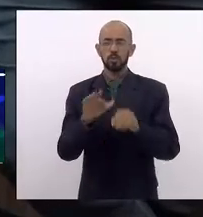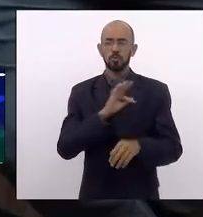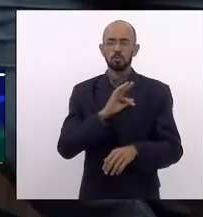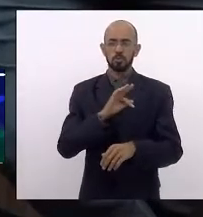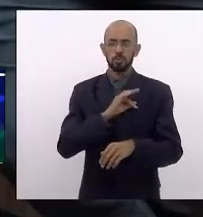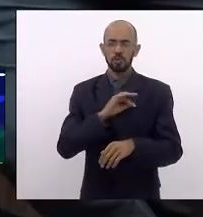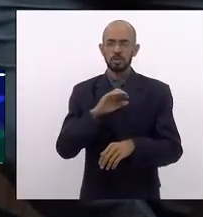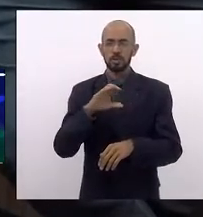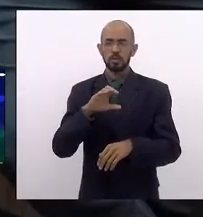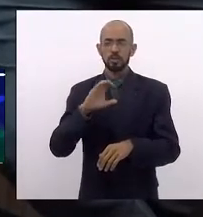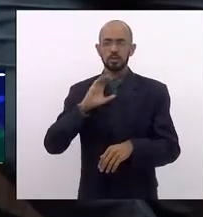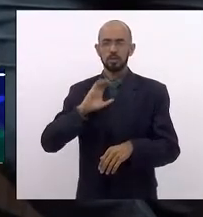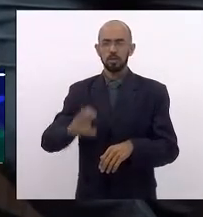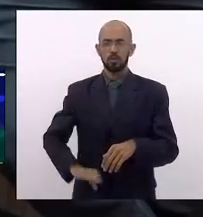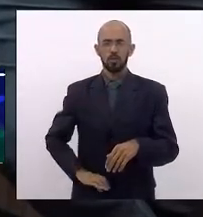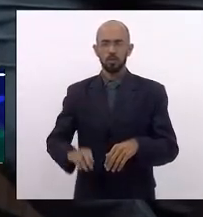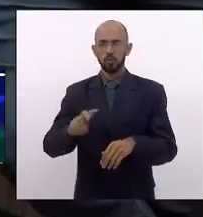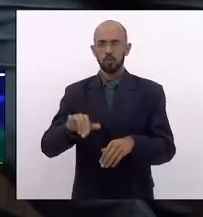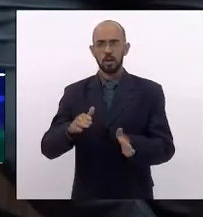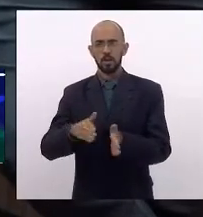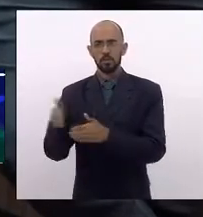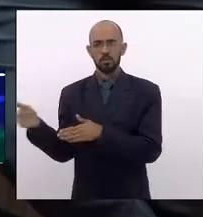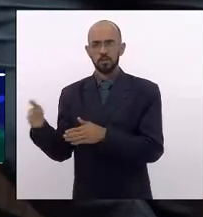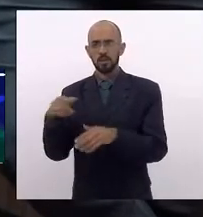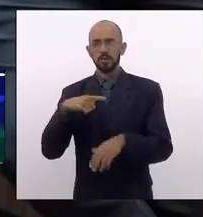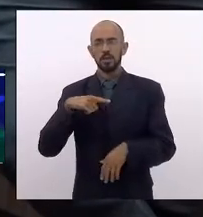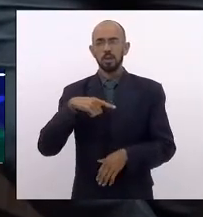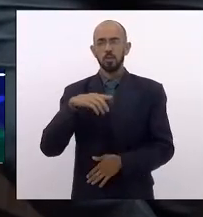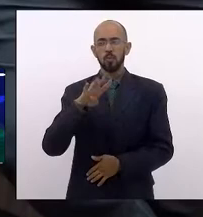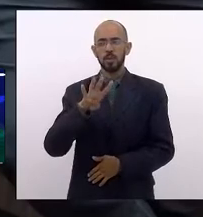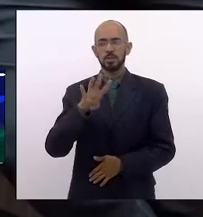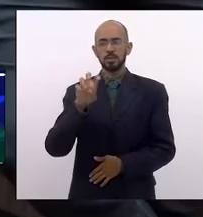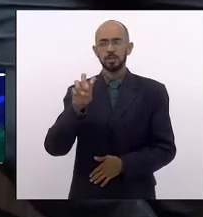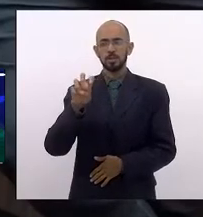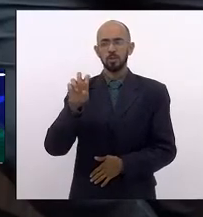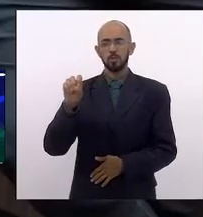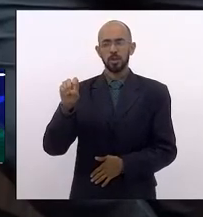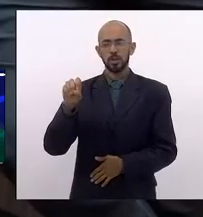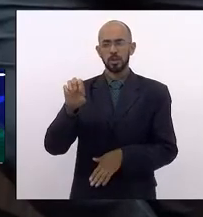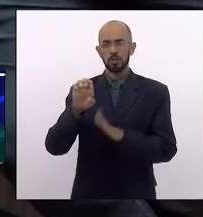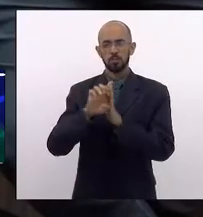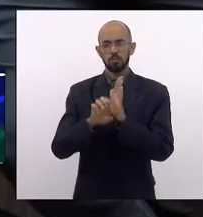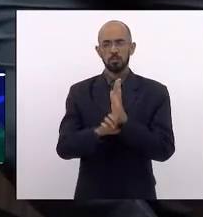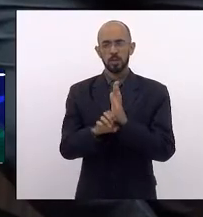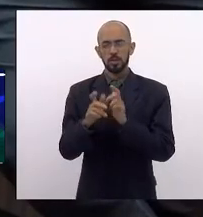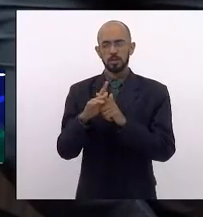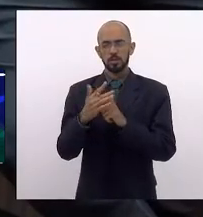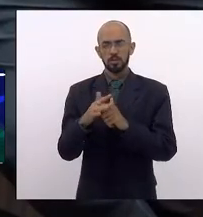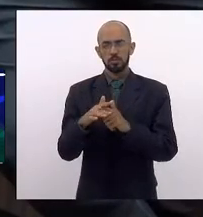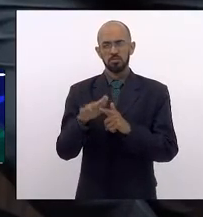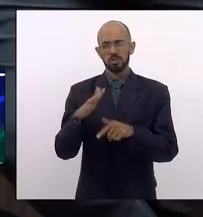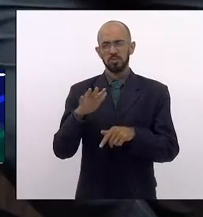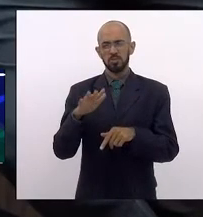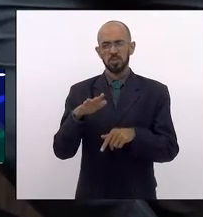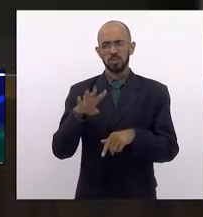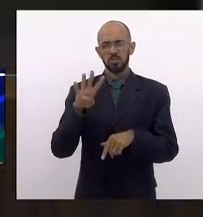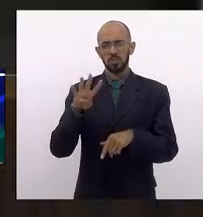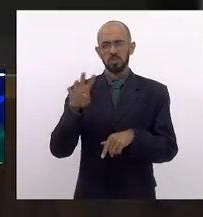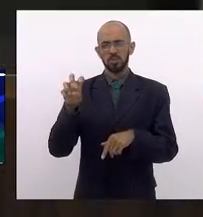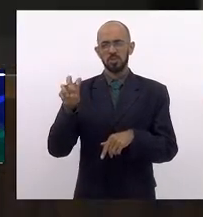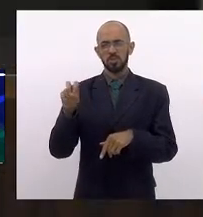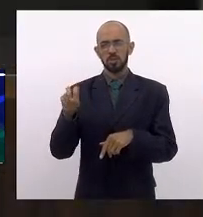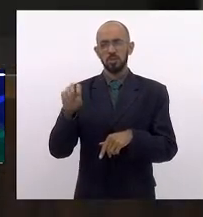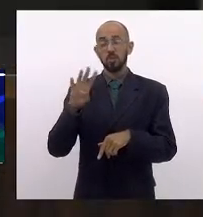primeiro lá recebendo todo 450 e menos até o momento o apoio em 47 Próspera em torno de 450